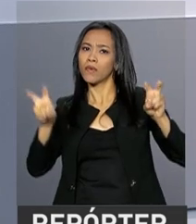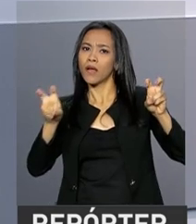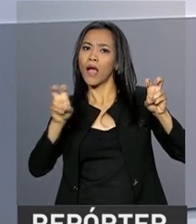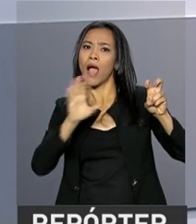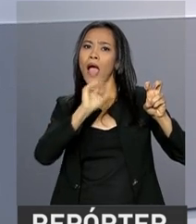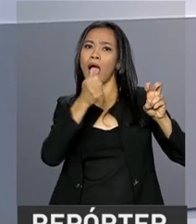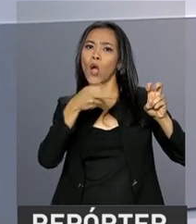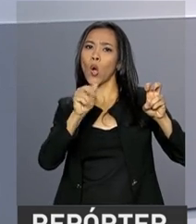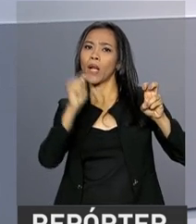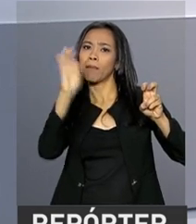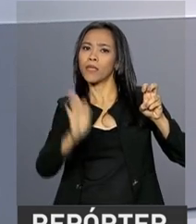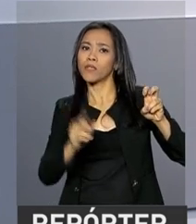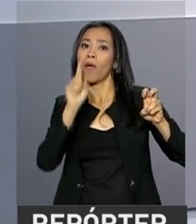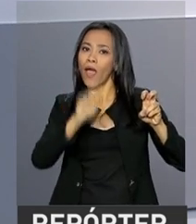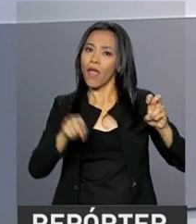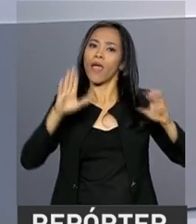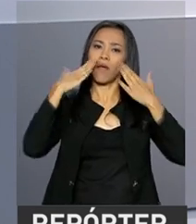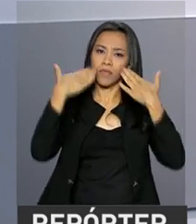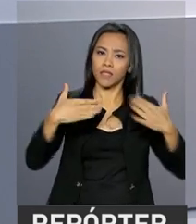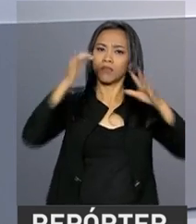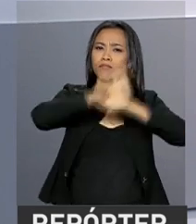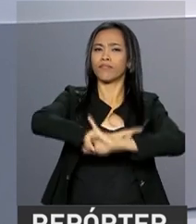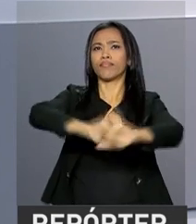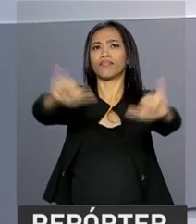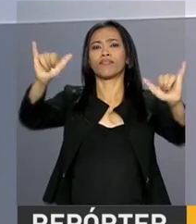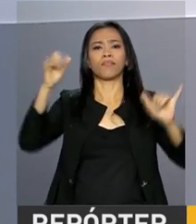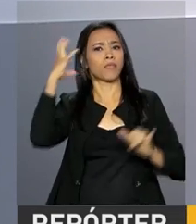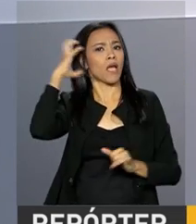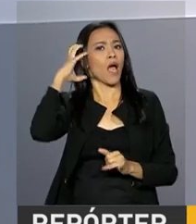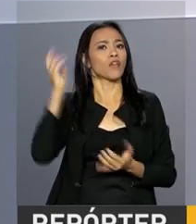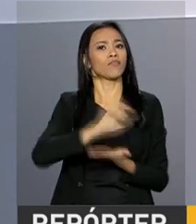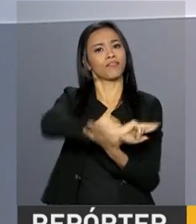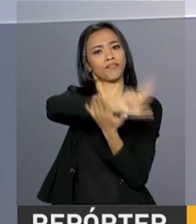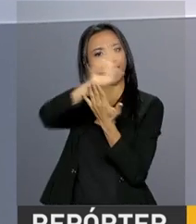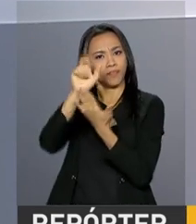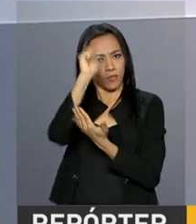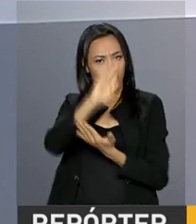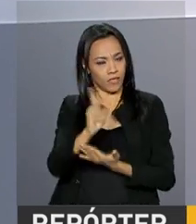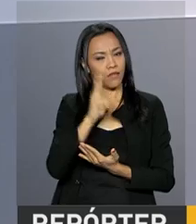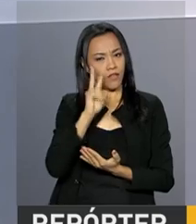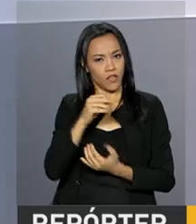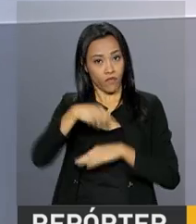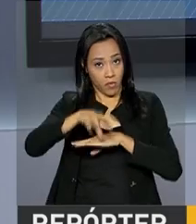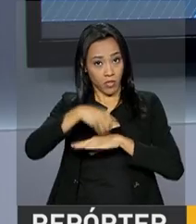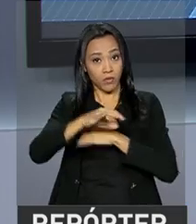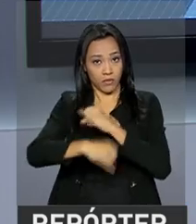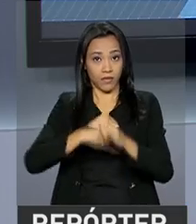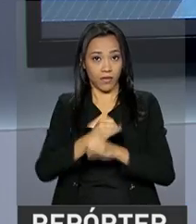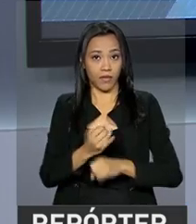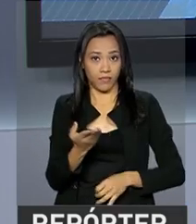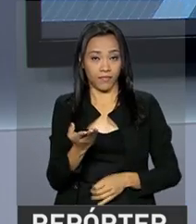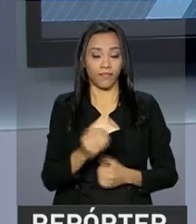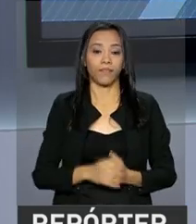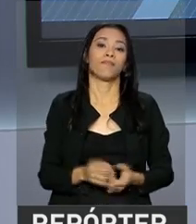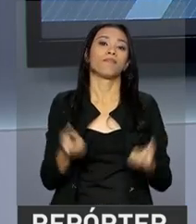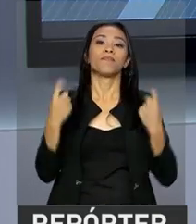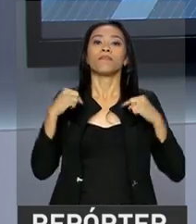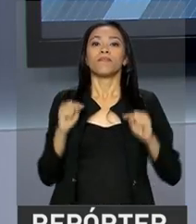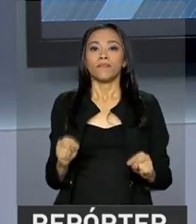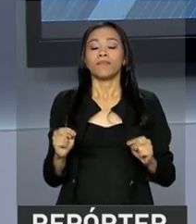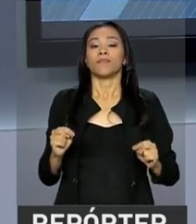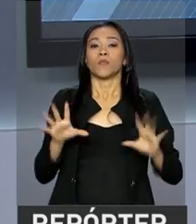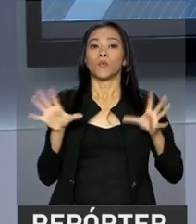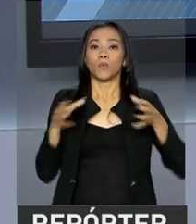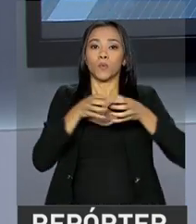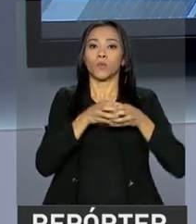nacional de rádio com a participação de comunicadores de todo o país mais informações na internet a força nacional